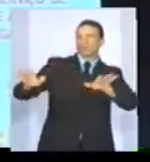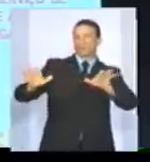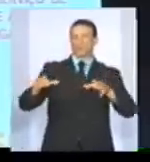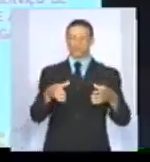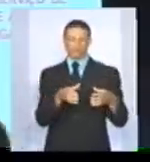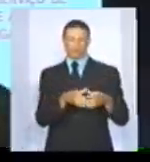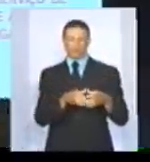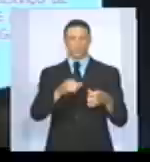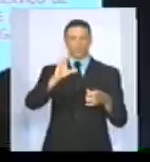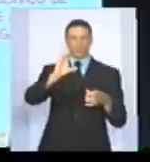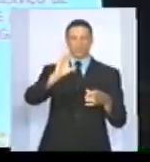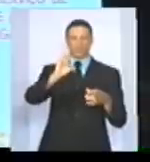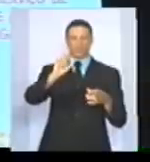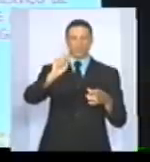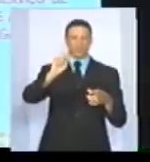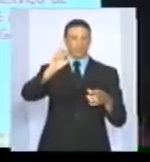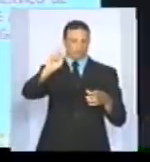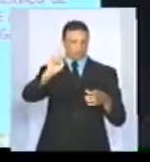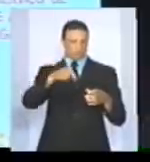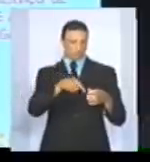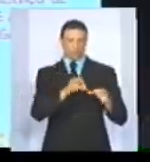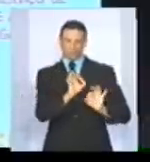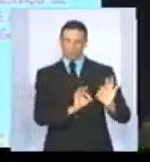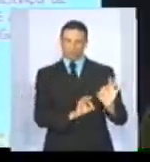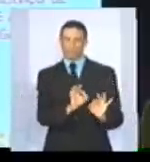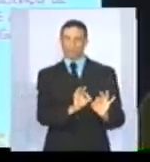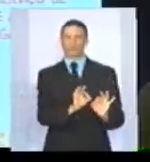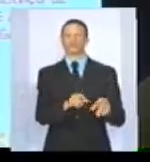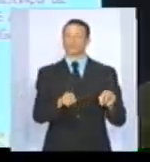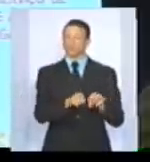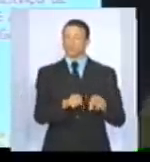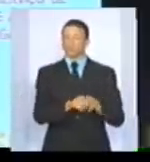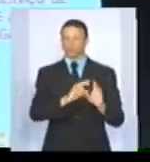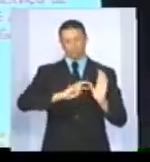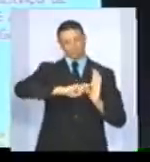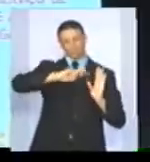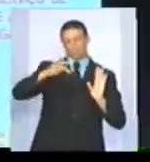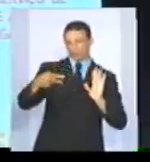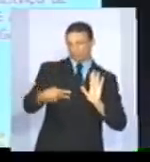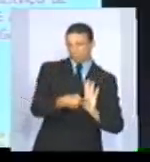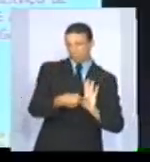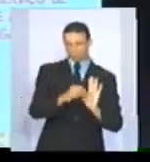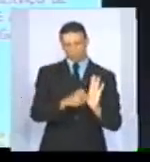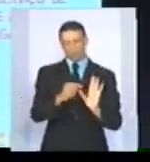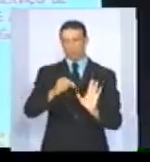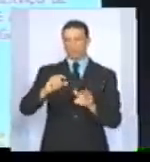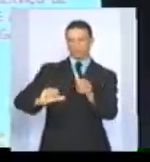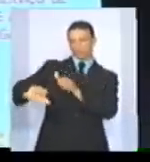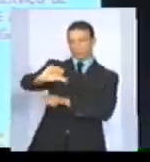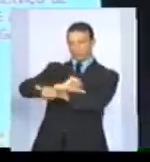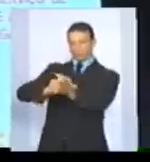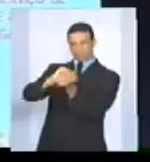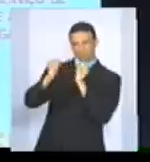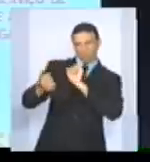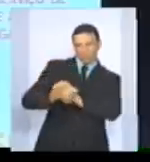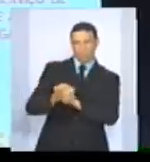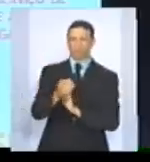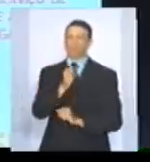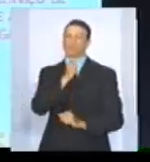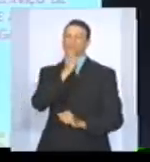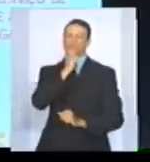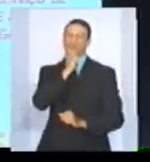SEAC, dado a sua natureza onerosa. Essa definição ou denominação em nada altera a atividade como